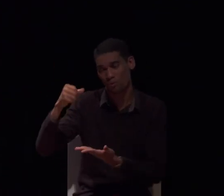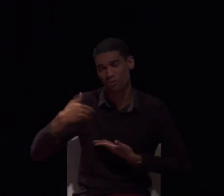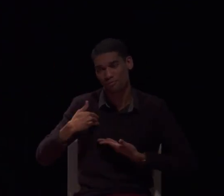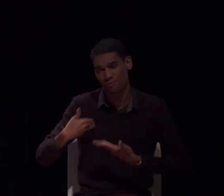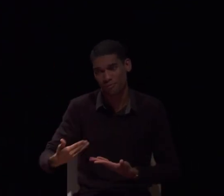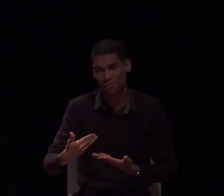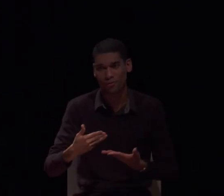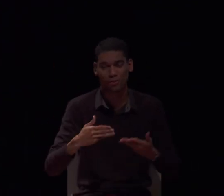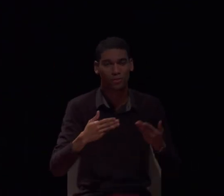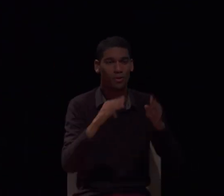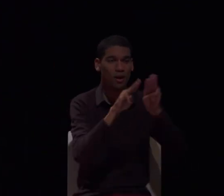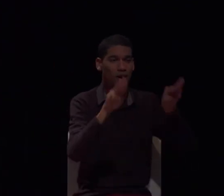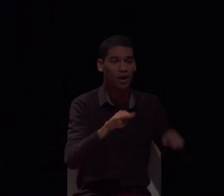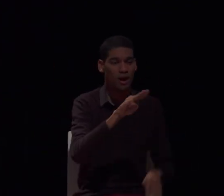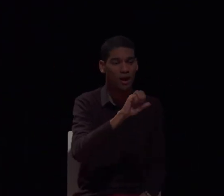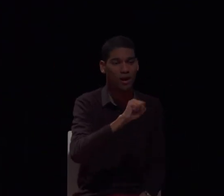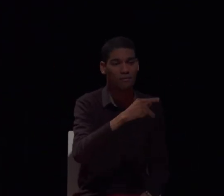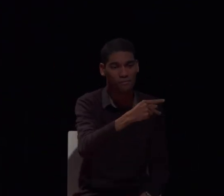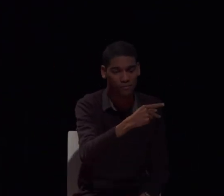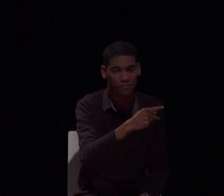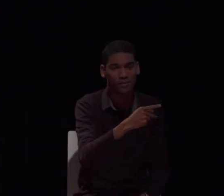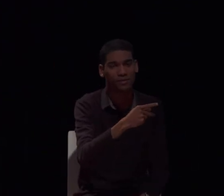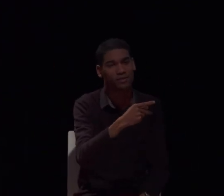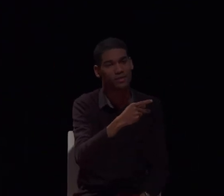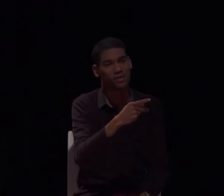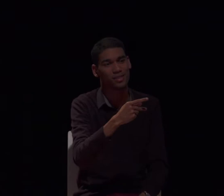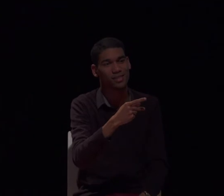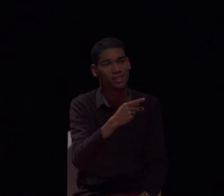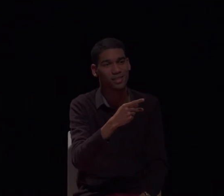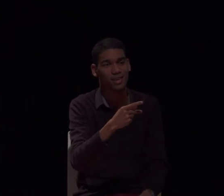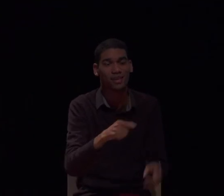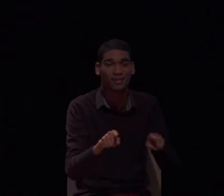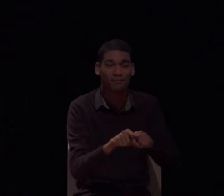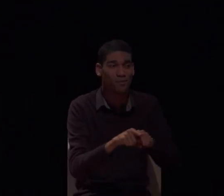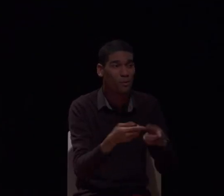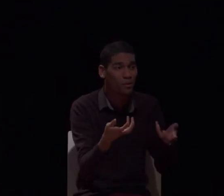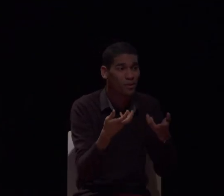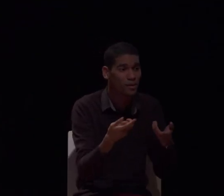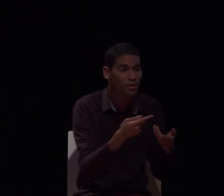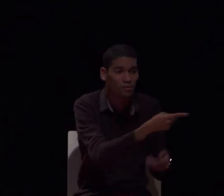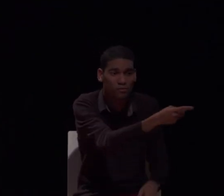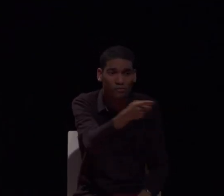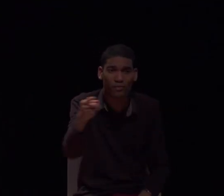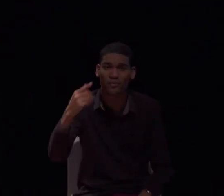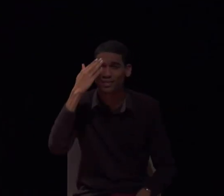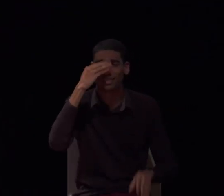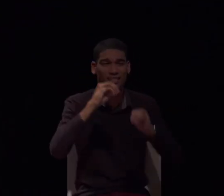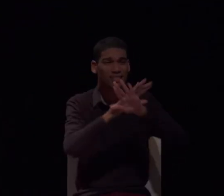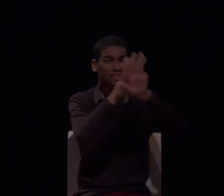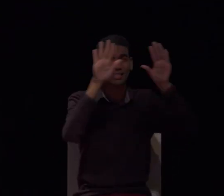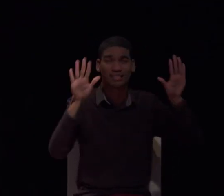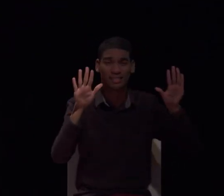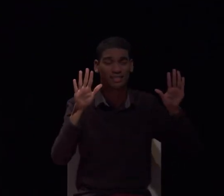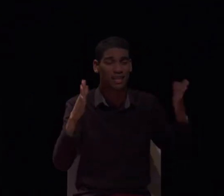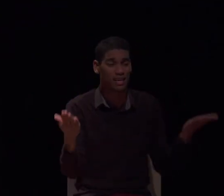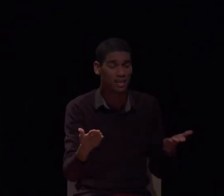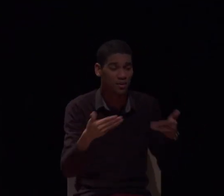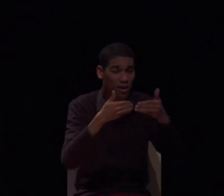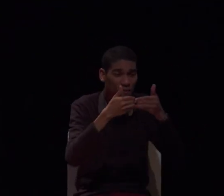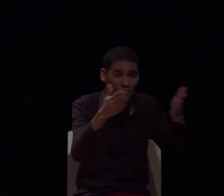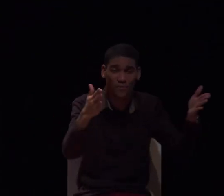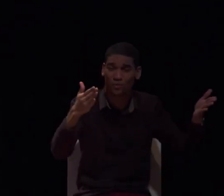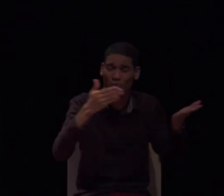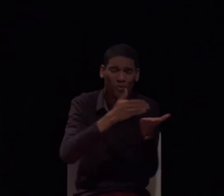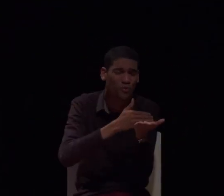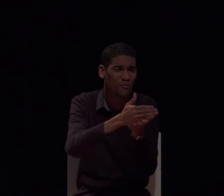abertura é importante mas eu gostaria também de fazer uma provocação de que a gente faça com que essas aberturas sejam perenes né